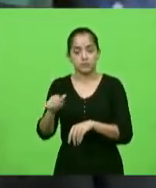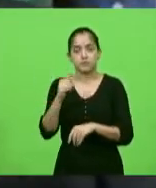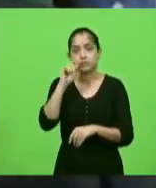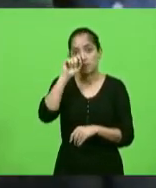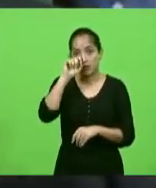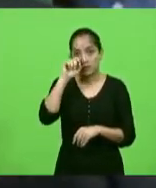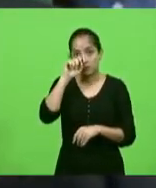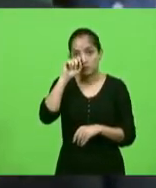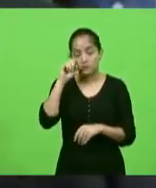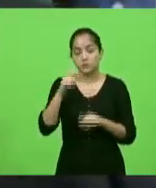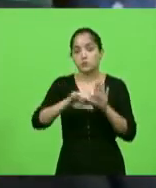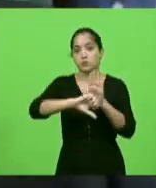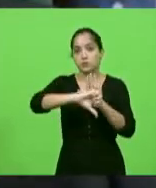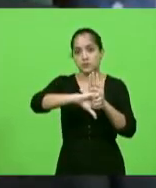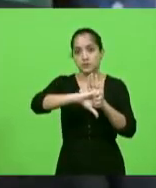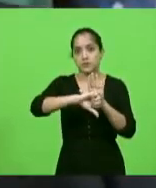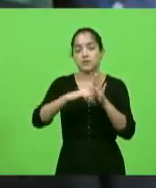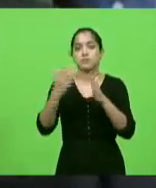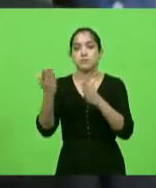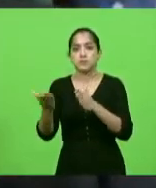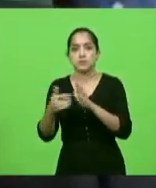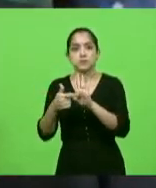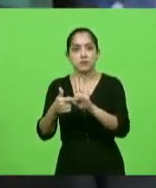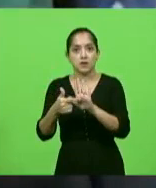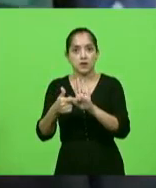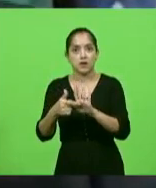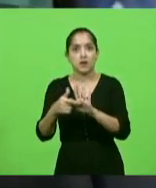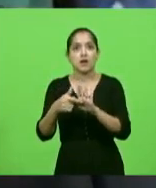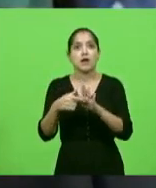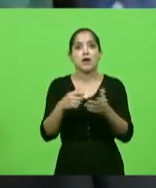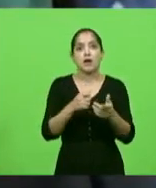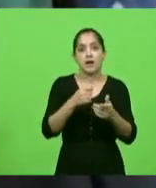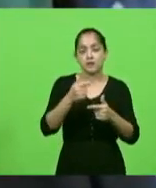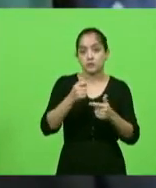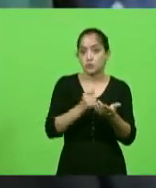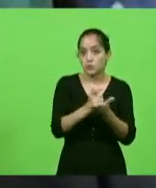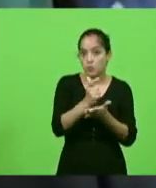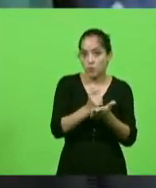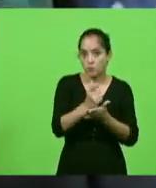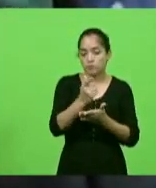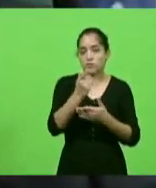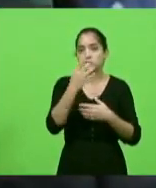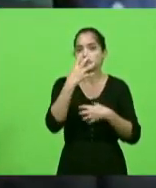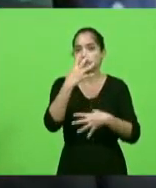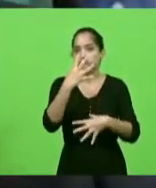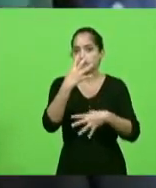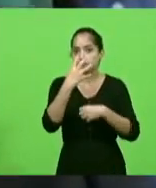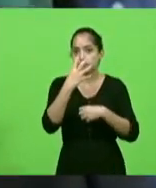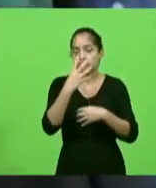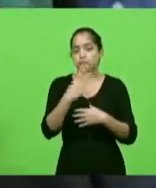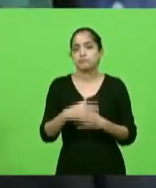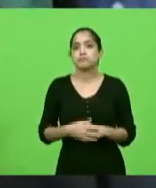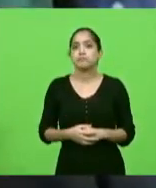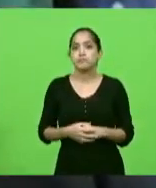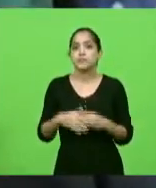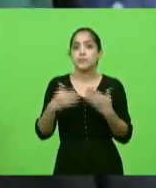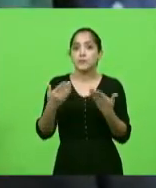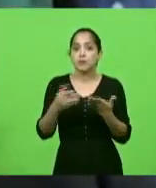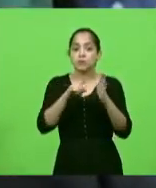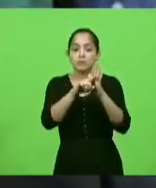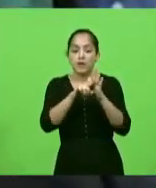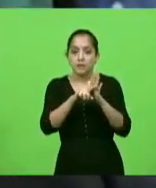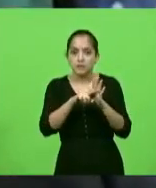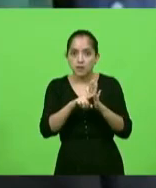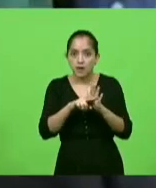sabes Rosário da Silva e os crimes imputados a tivesse aquisição do respirador e dessa forma tal